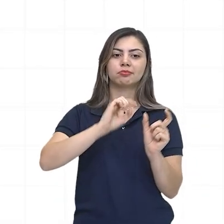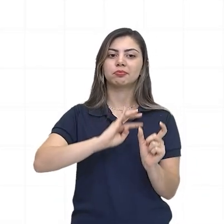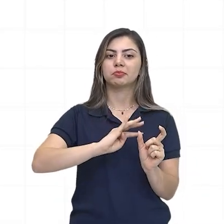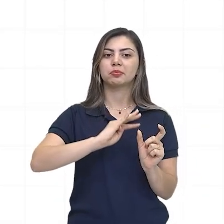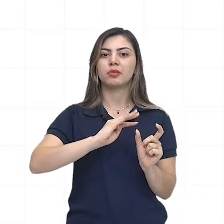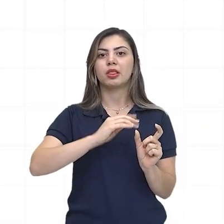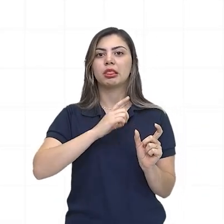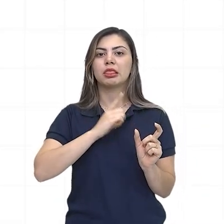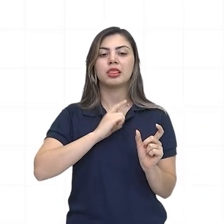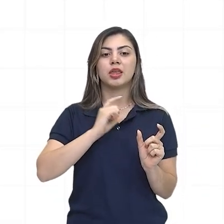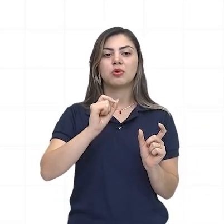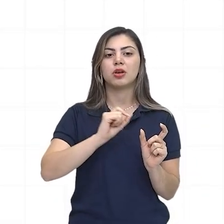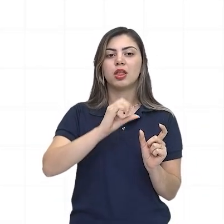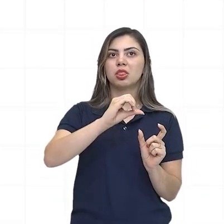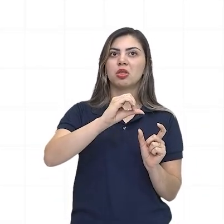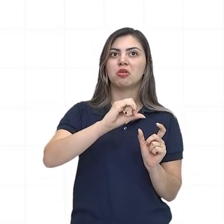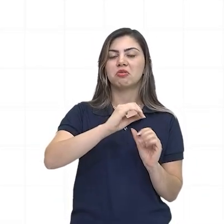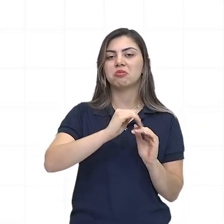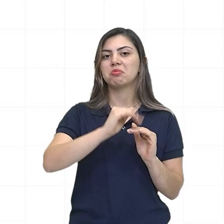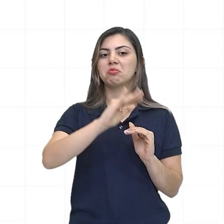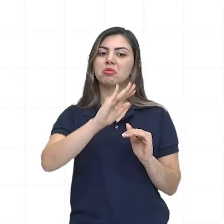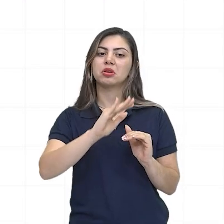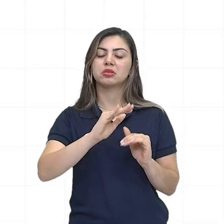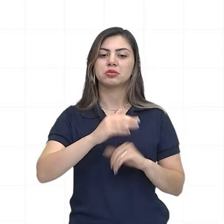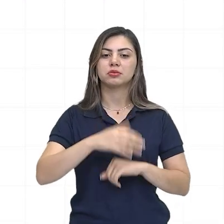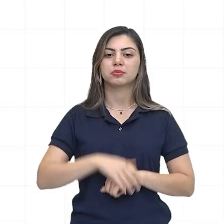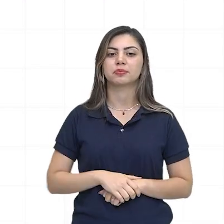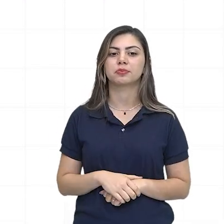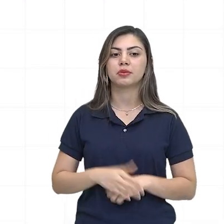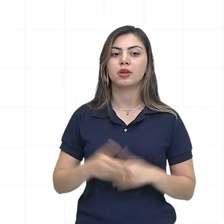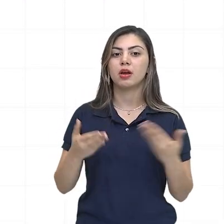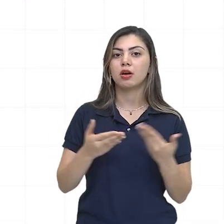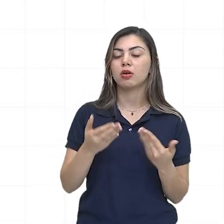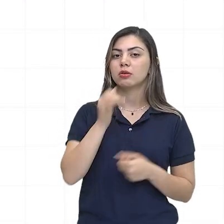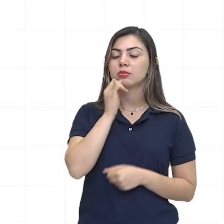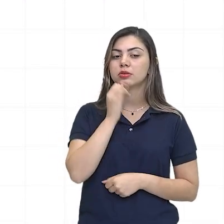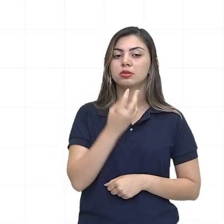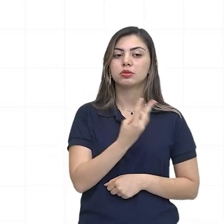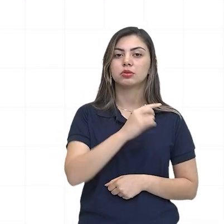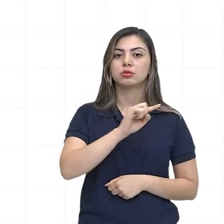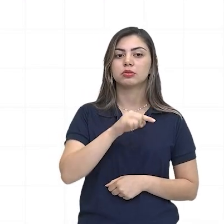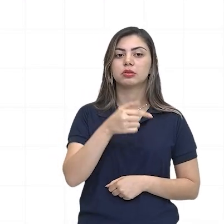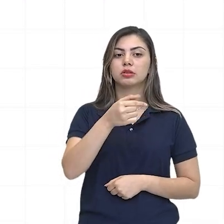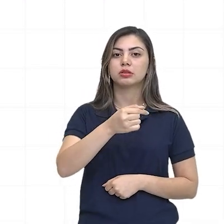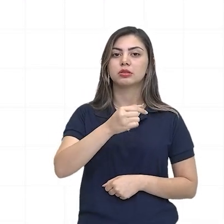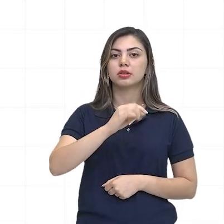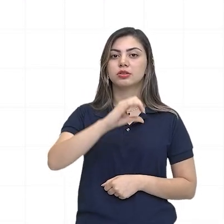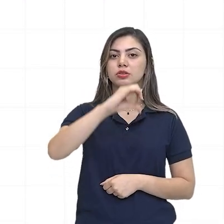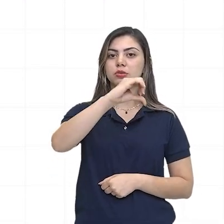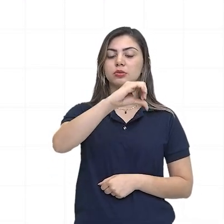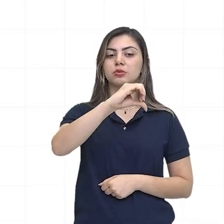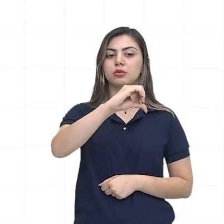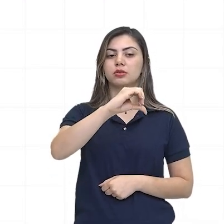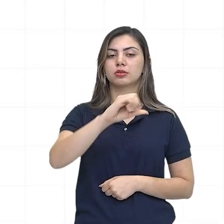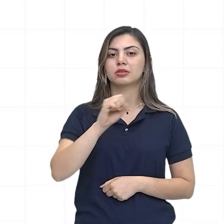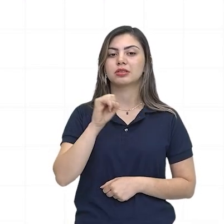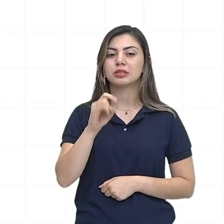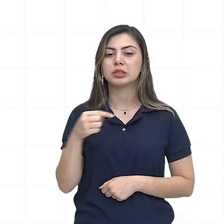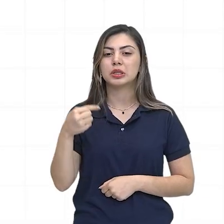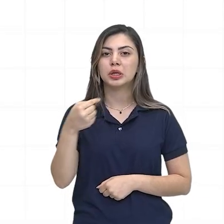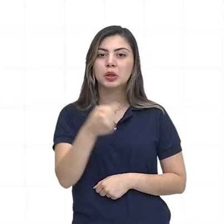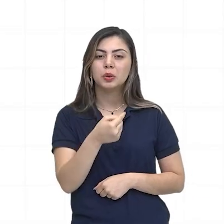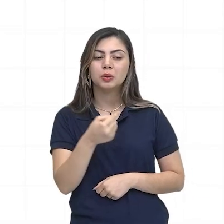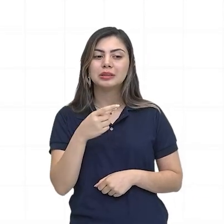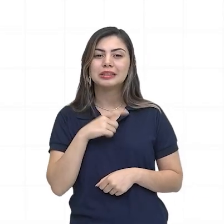cálculo aqui de 2,7 elevado a 9. Se a gente fosse fazer manualmente, olha o